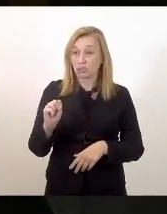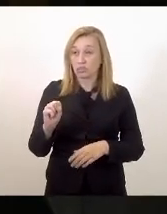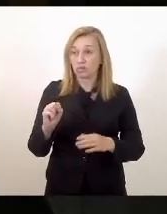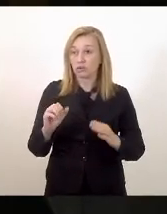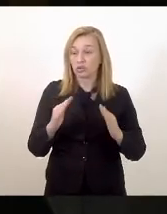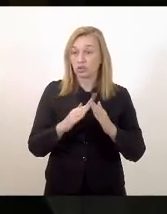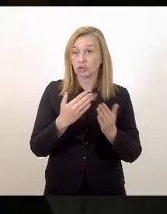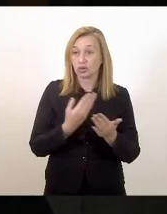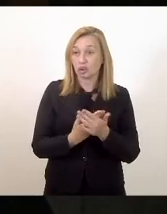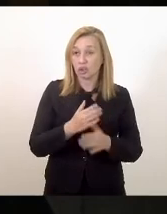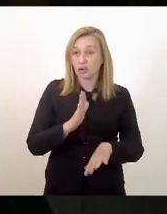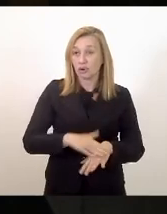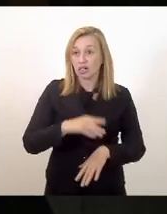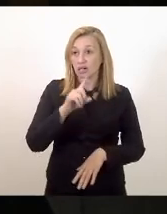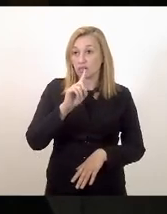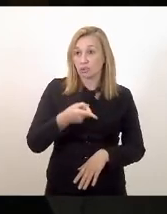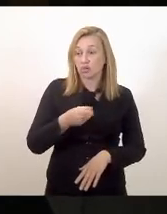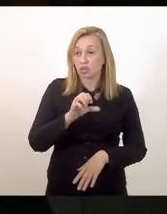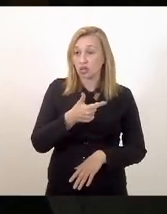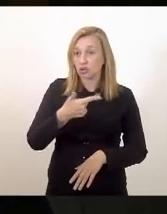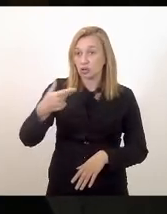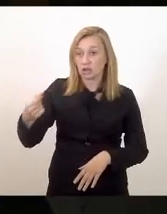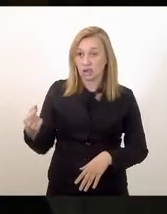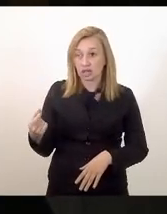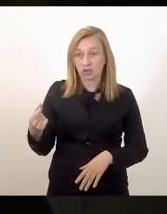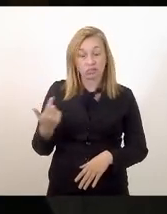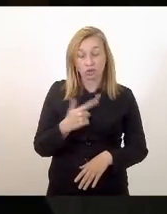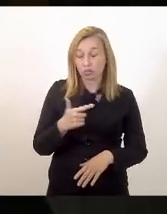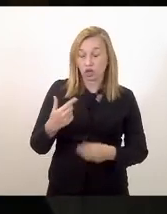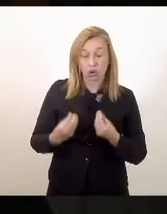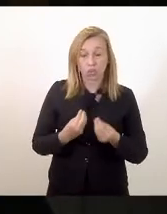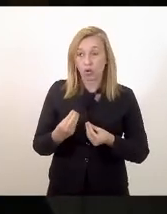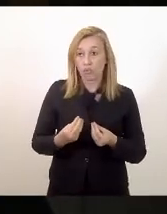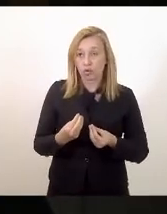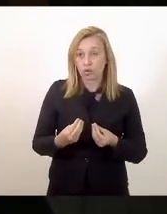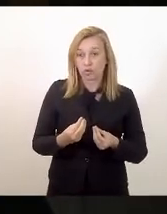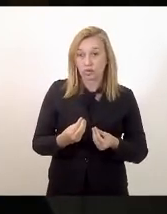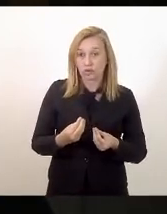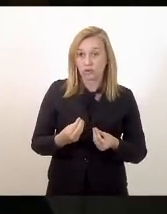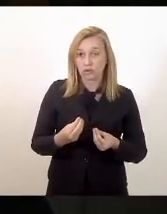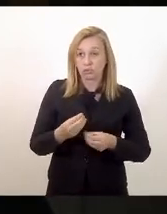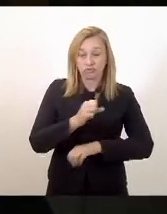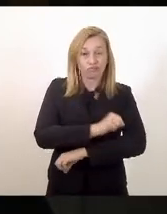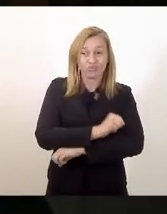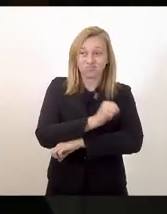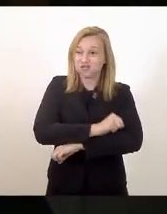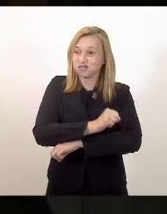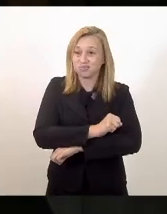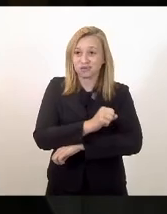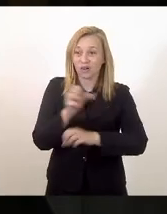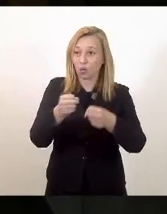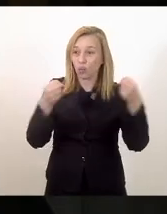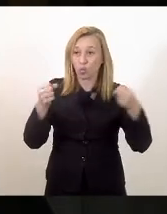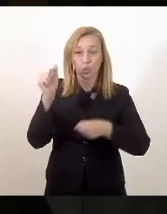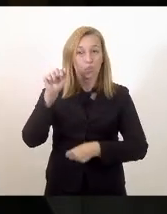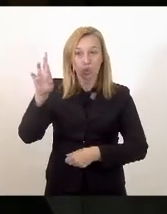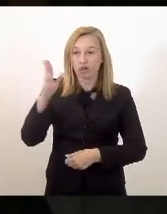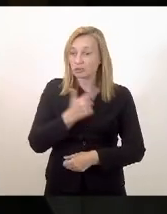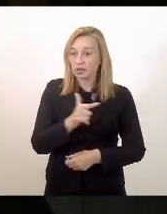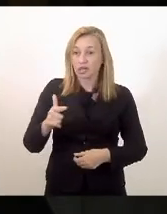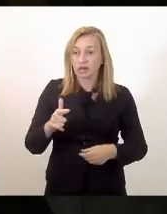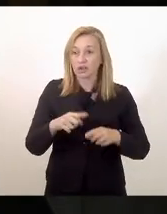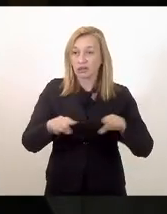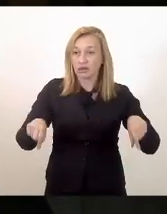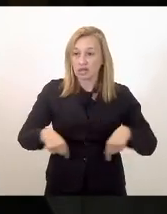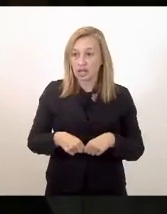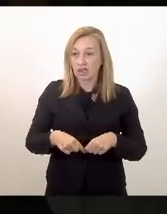1.200, não tem condições suficientes de ventilação nas salas de aula. Se a gente fala da sala dos professores,